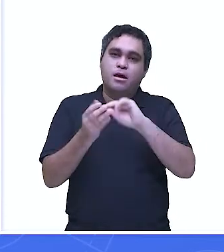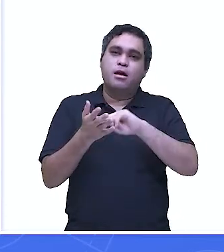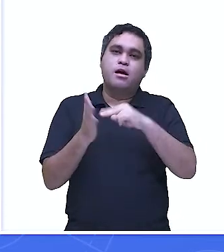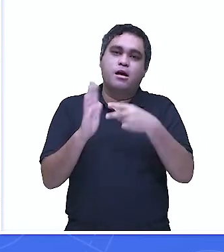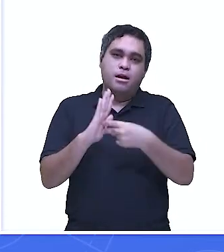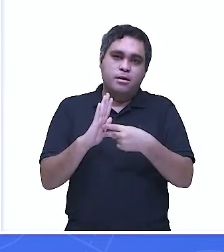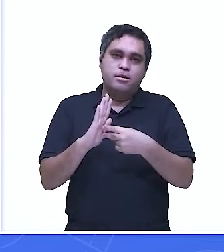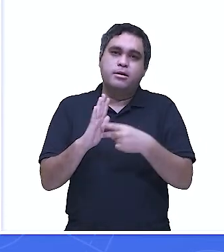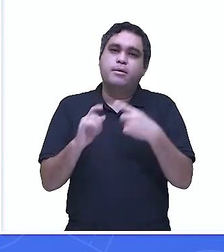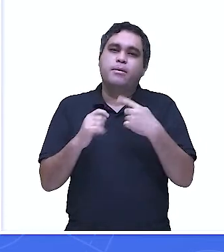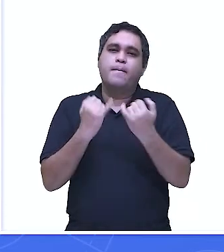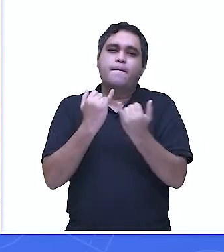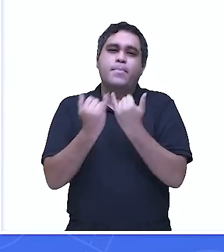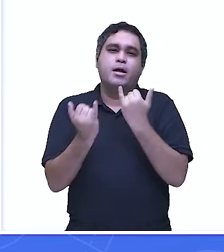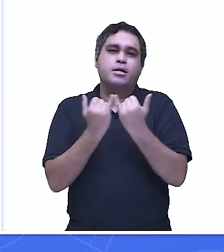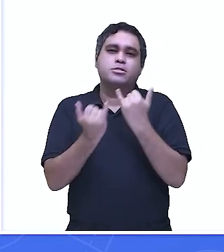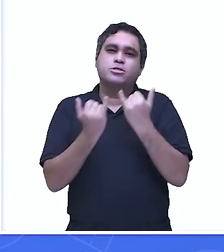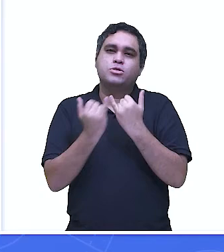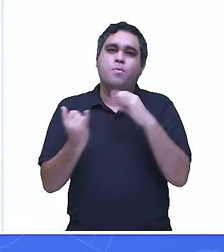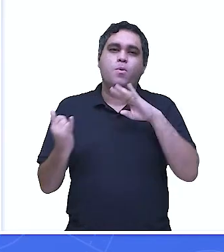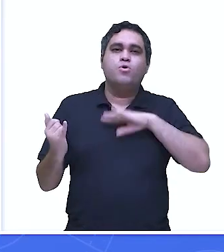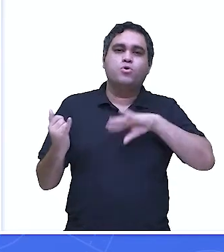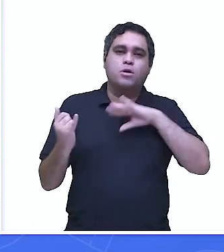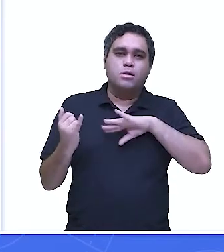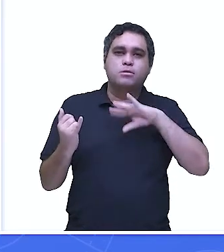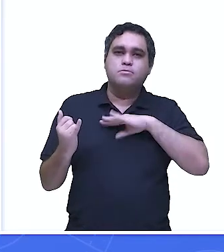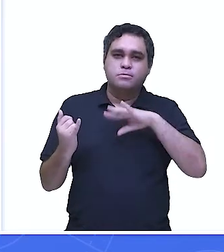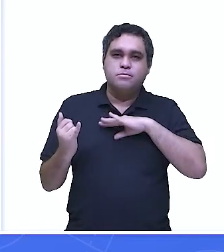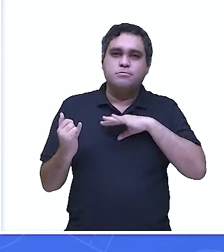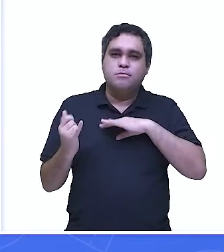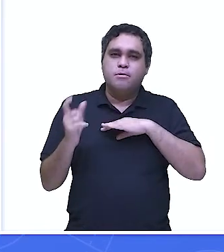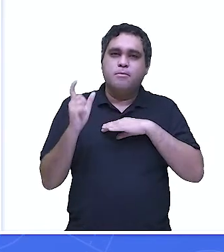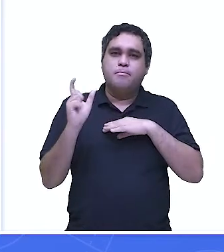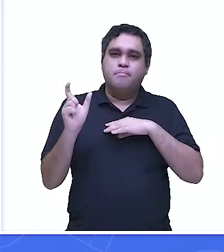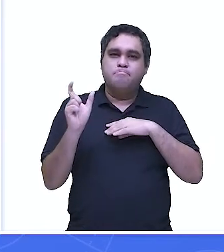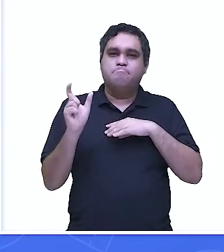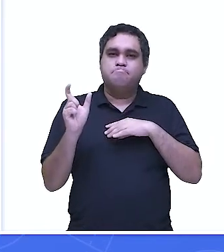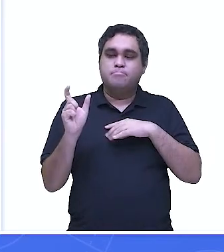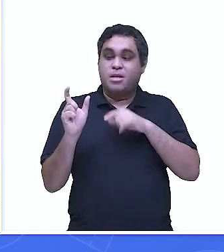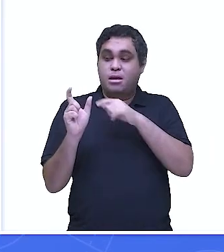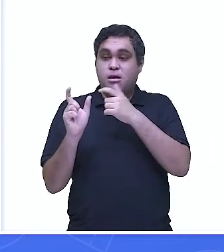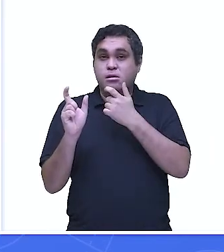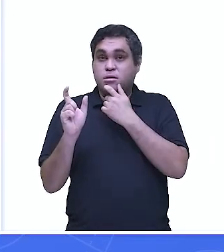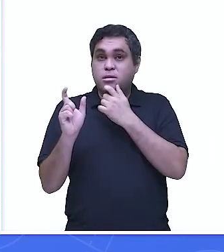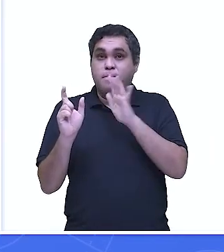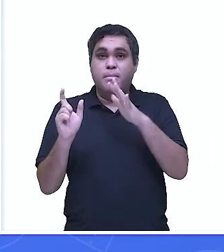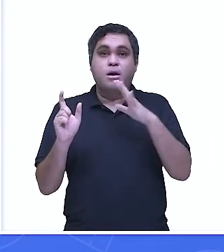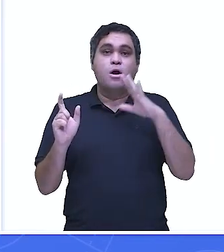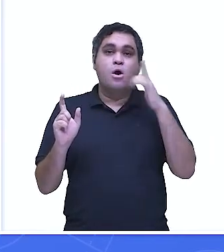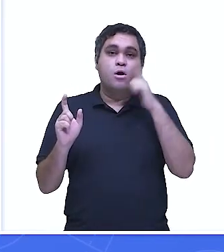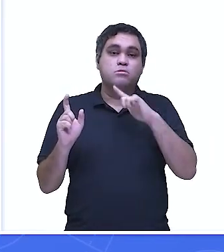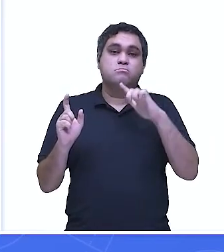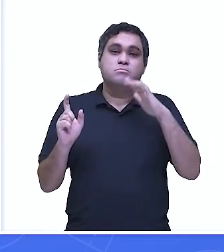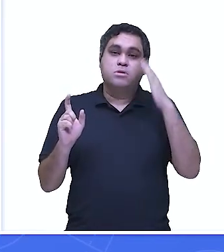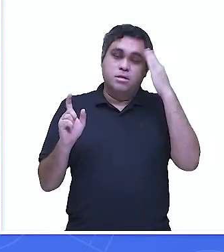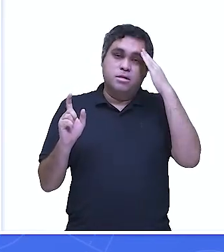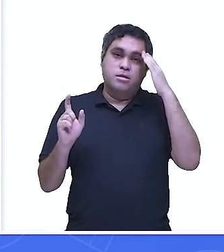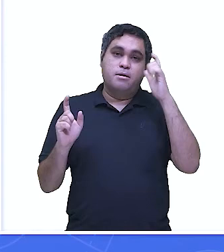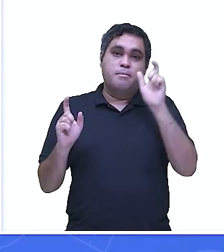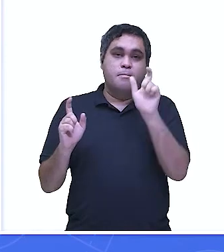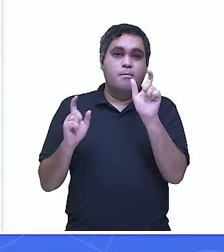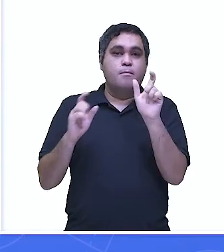porque ela tem uma semelhança muito grande com a palavra da língua portuguesa. Então, repeated